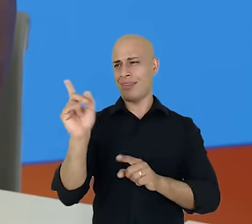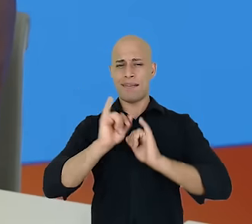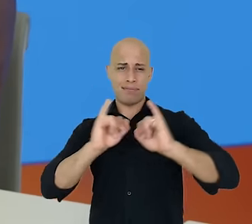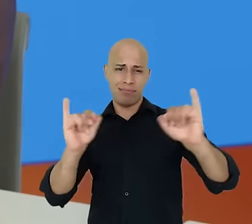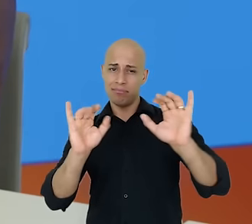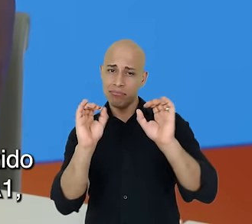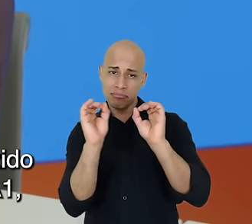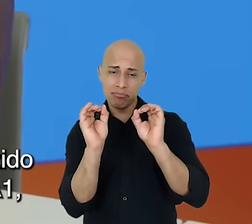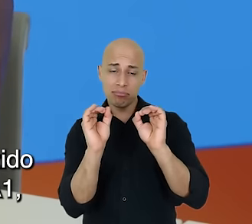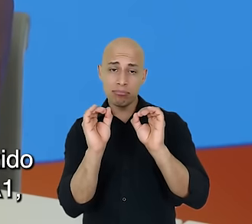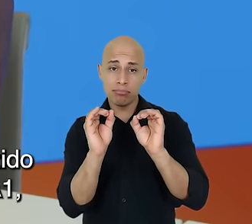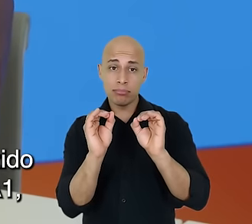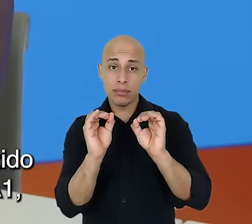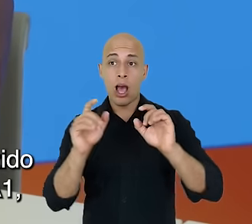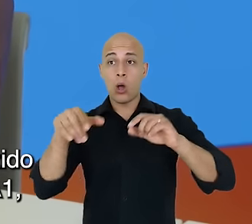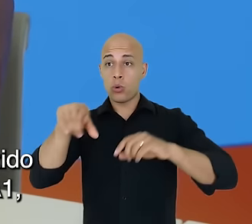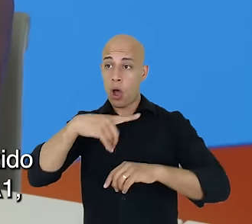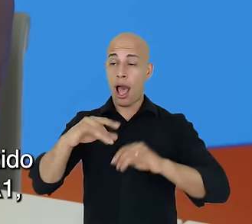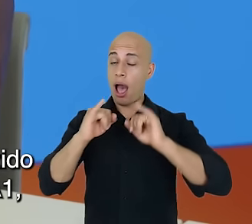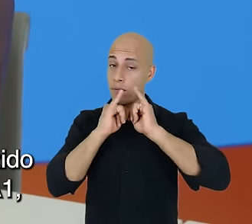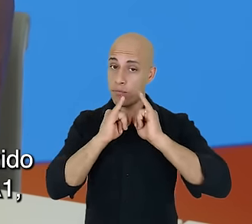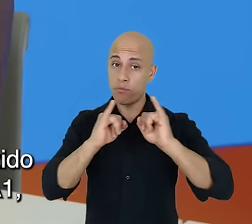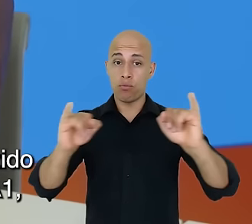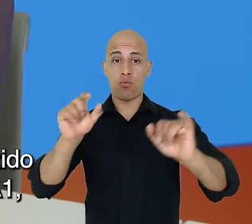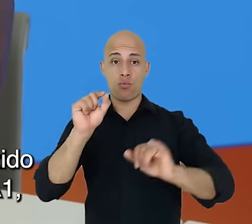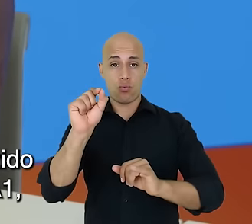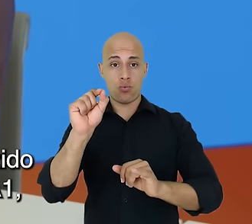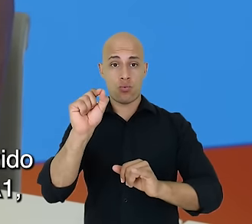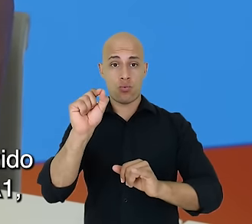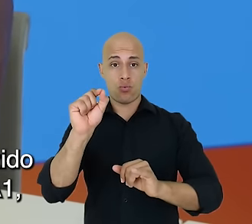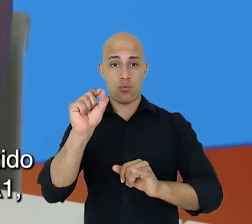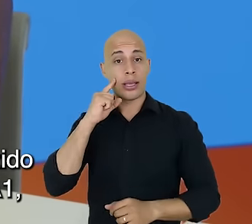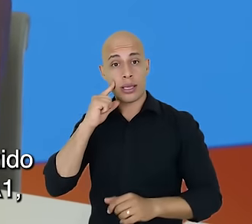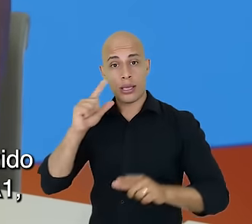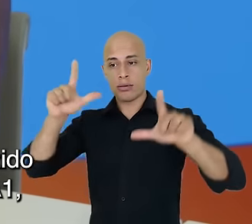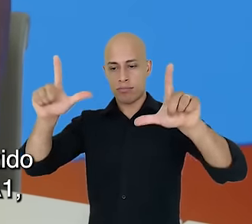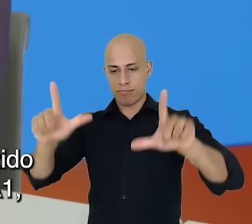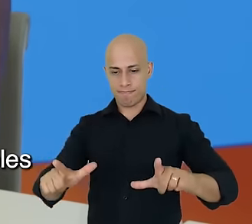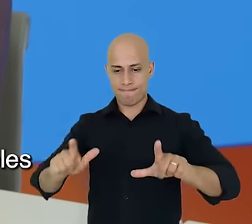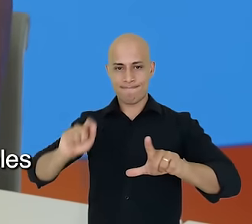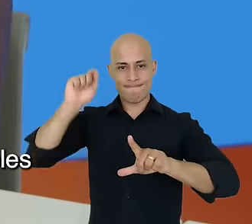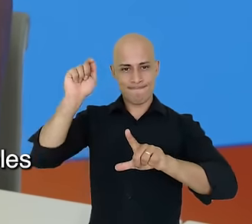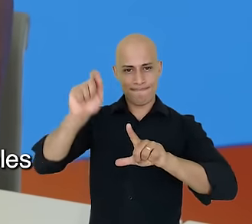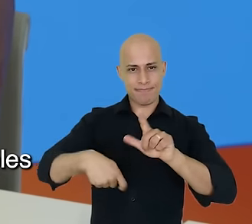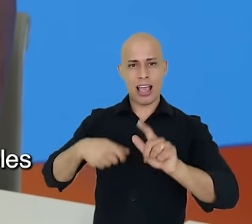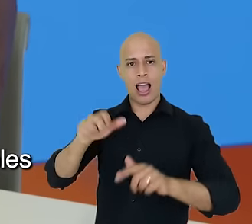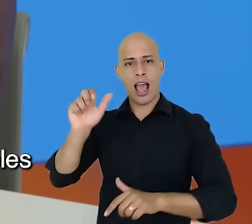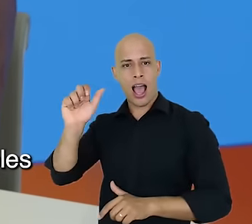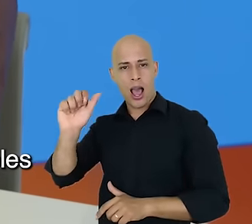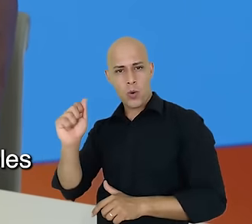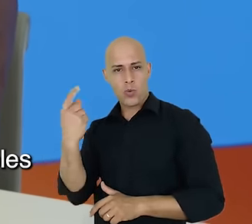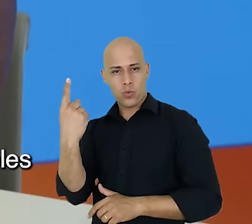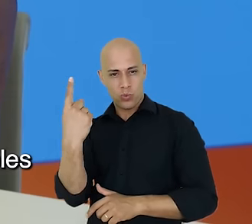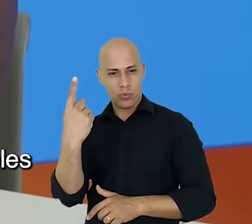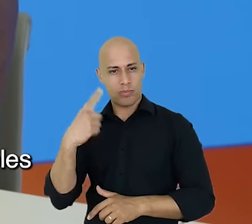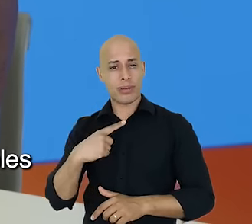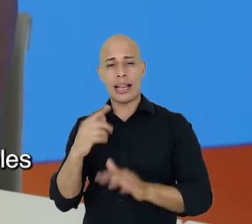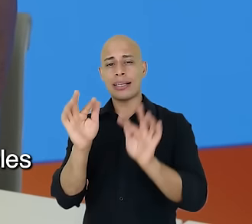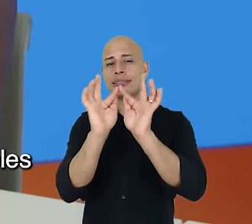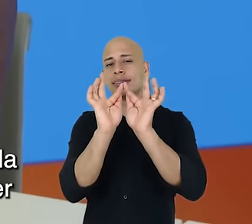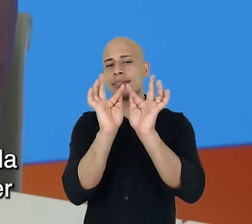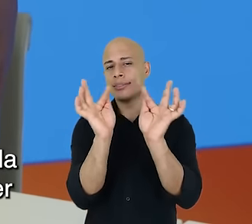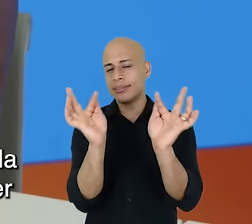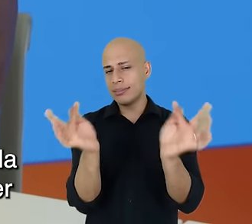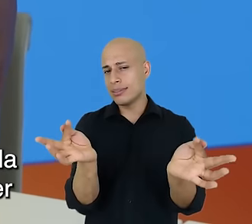observação aqui a recomendação que a gente tem trazido no atendimento é usar o certificado A1 por ele é um certificado mais simples de ser